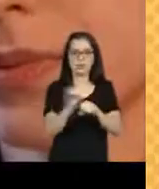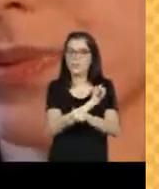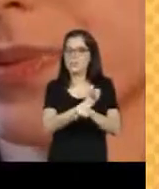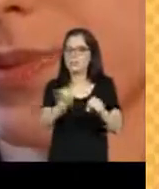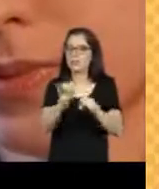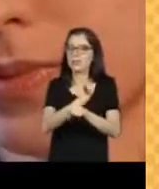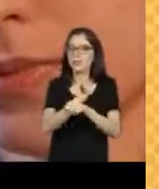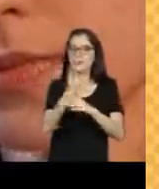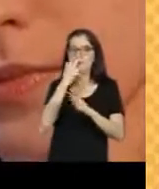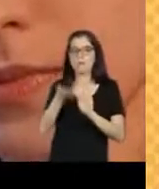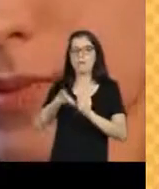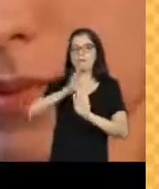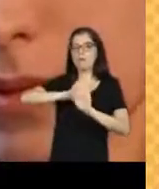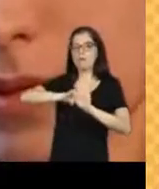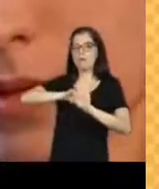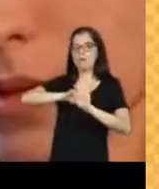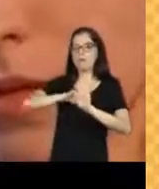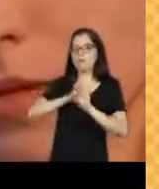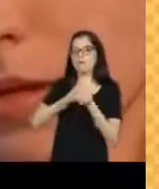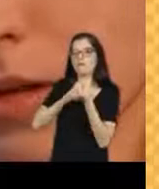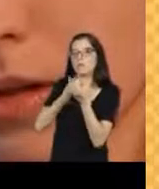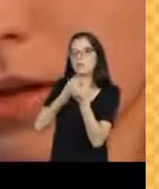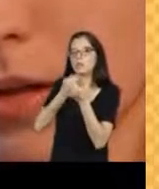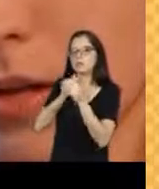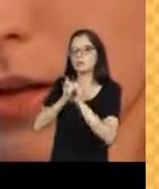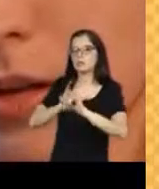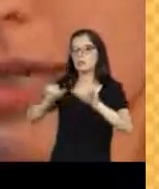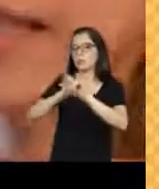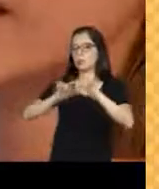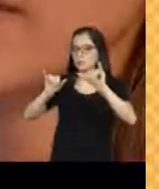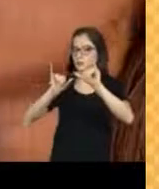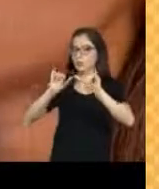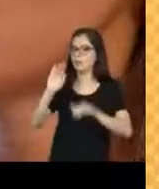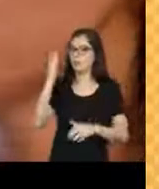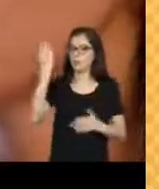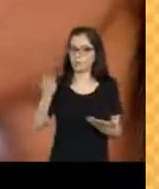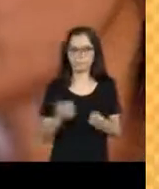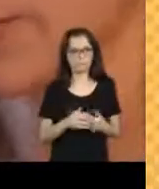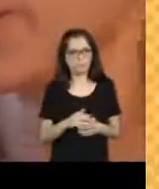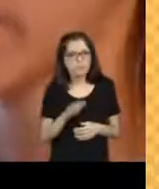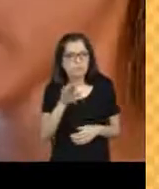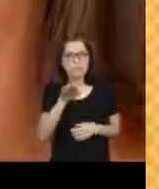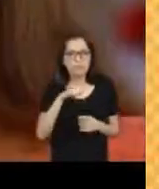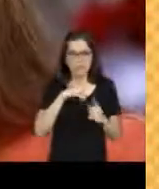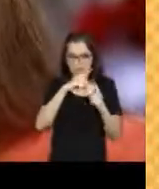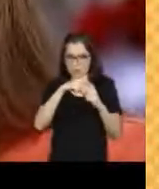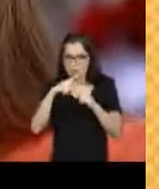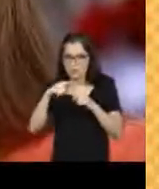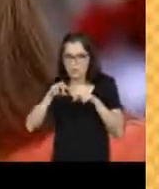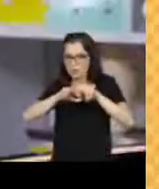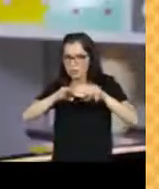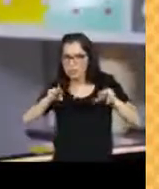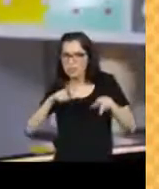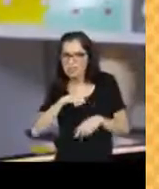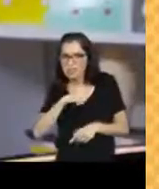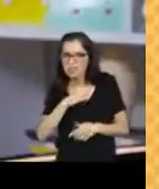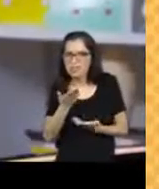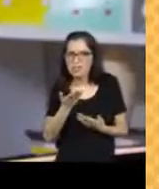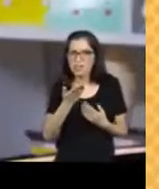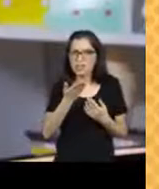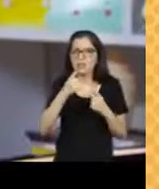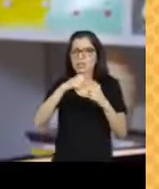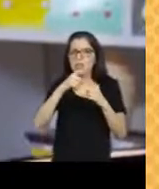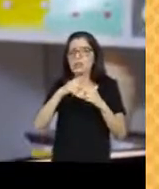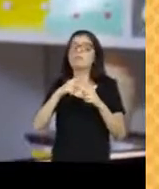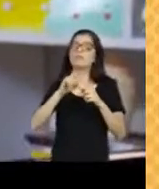para promover desinformação, porque ganha dinheiro com isso. Existem vários tipos de desinformação? Sim, existem muitos tipos